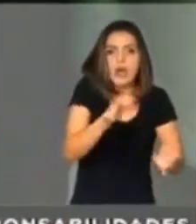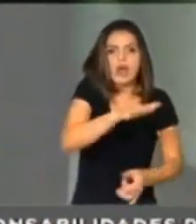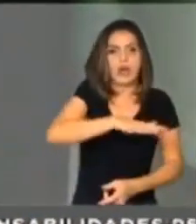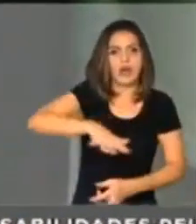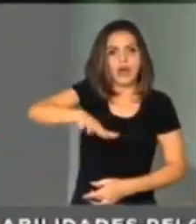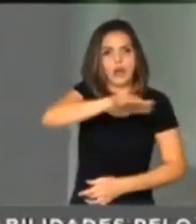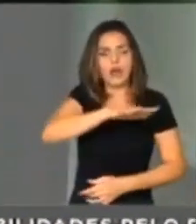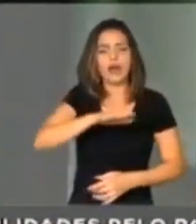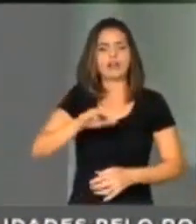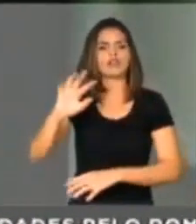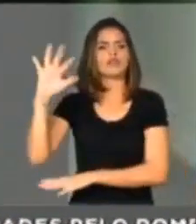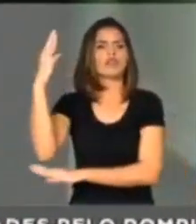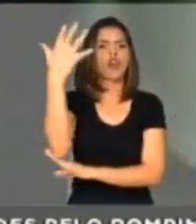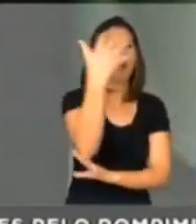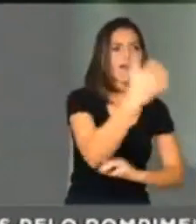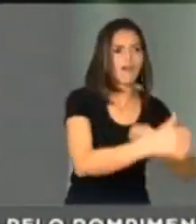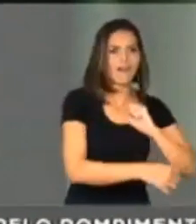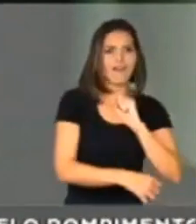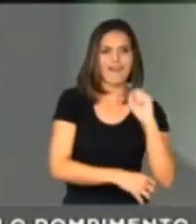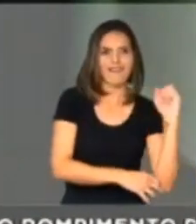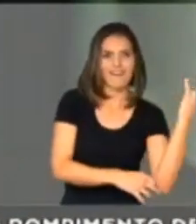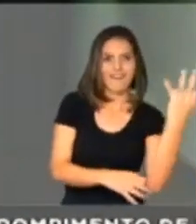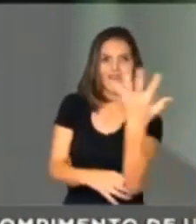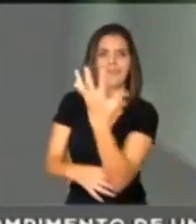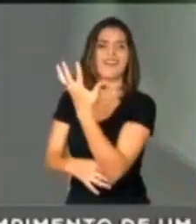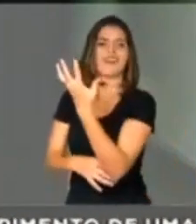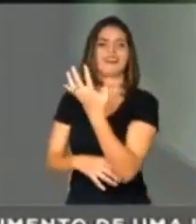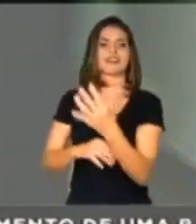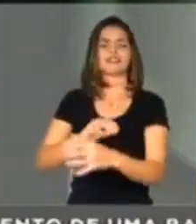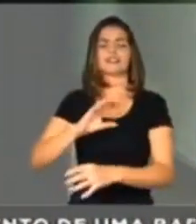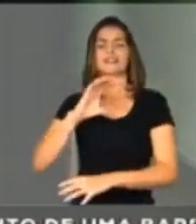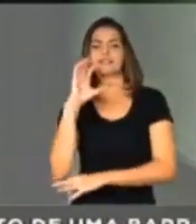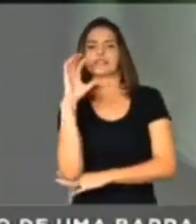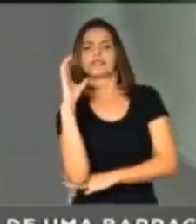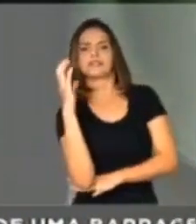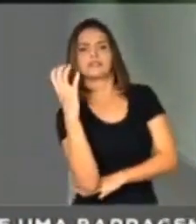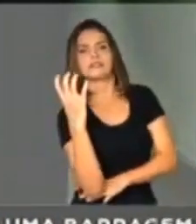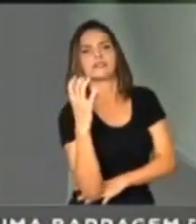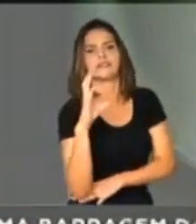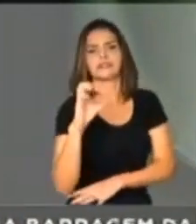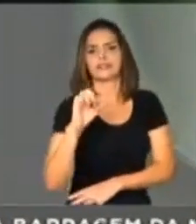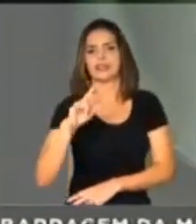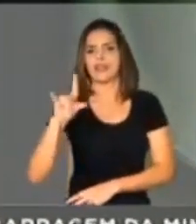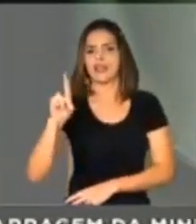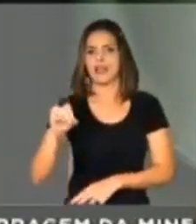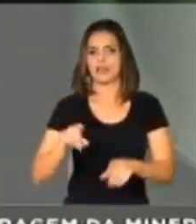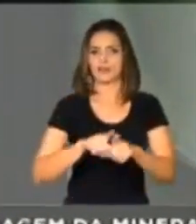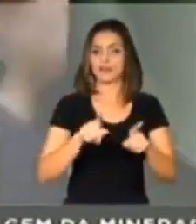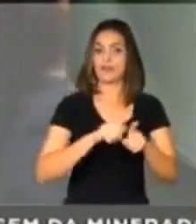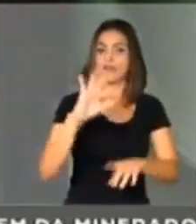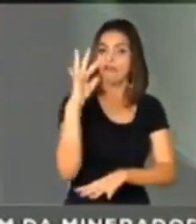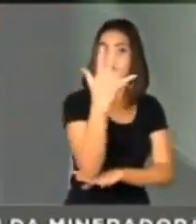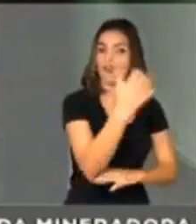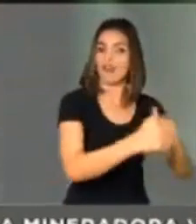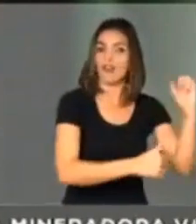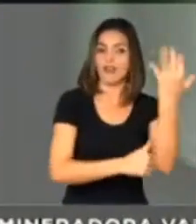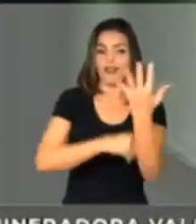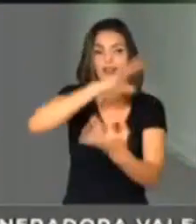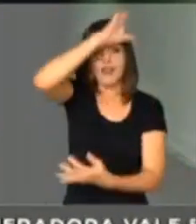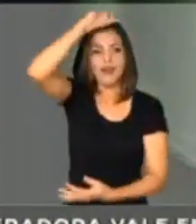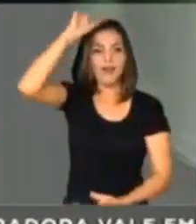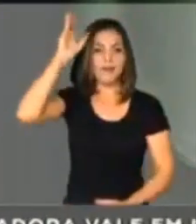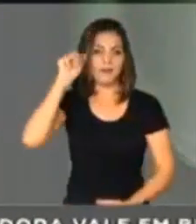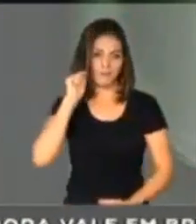nas nossas áreas de floresta, nas nossas áreas de cerrado e da floresta amazônica. Então foi muito bom